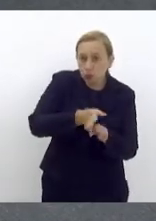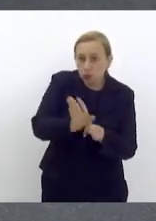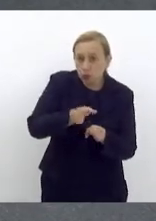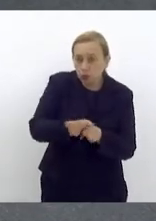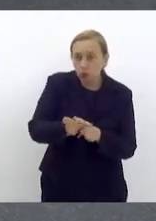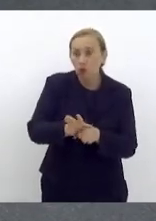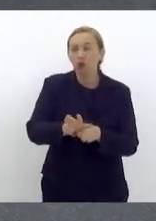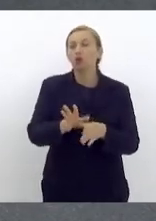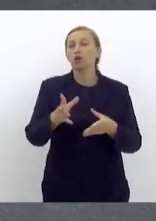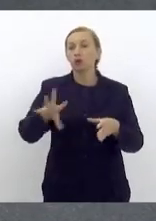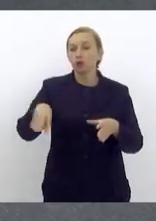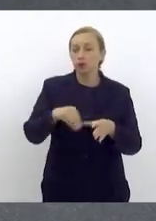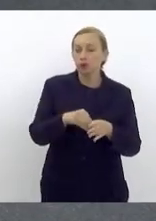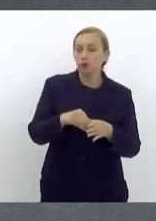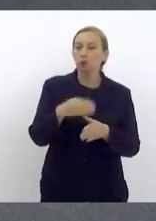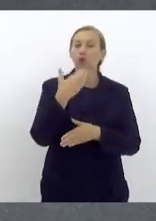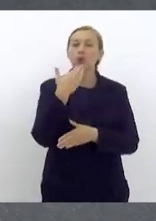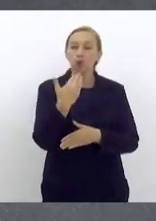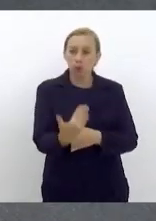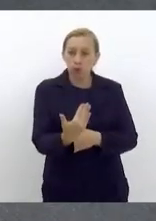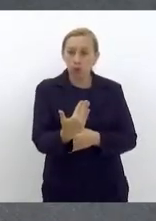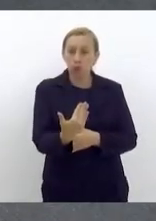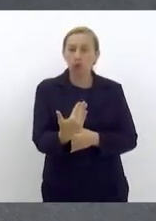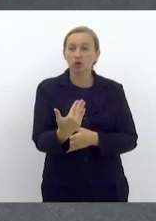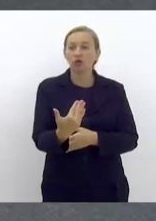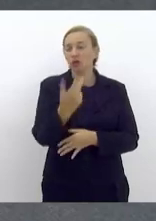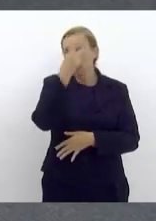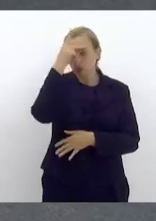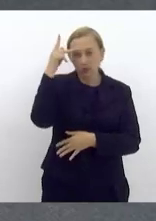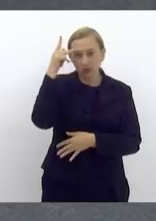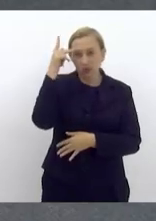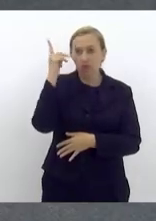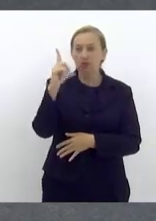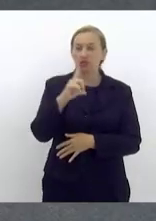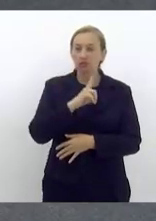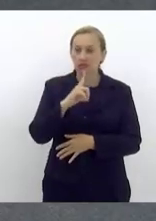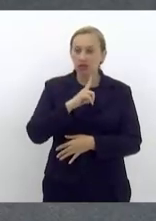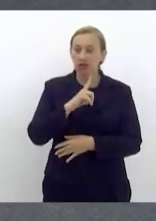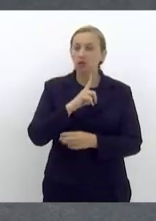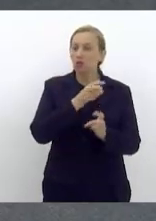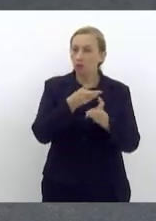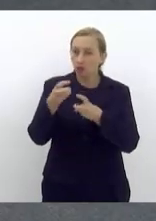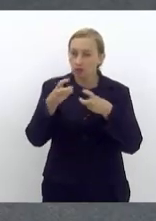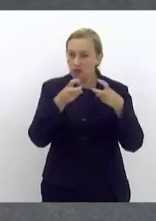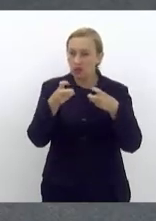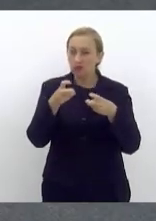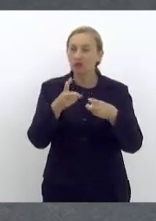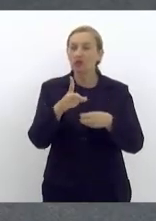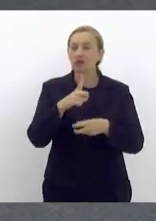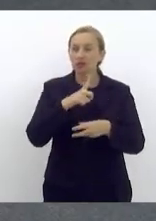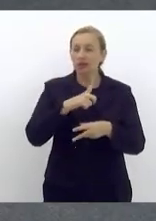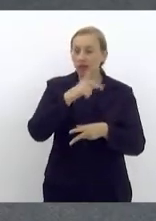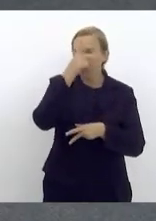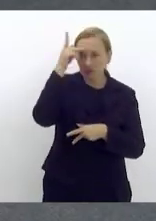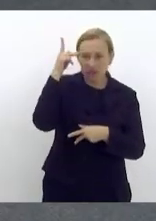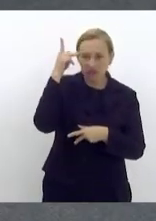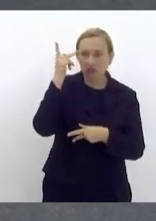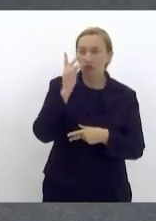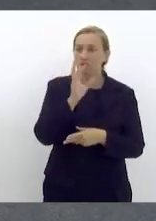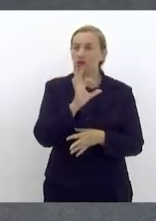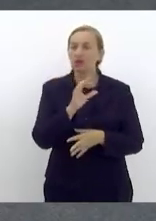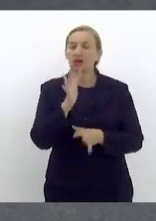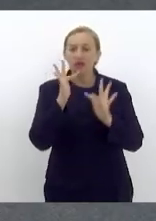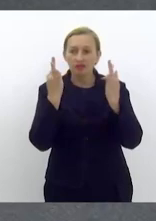fica, inclusive, um pedido, né? Se as pessoas que têm, que observam que há pessoas, inclusive